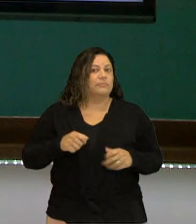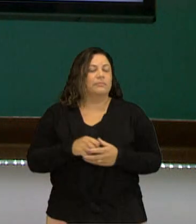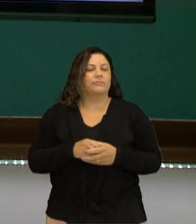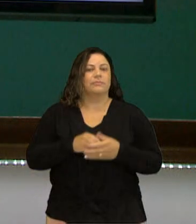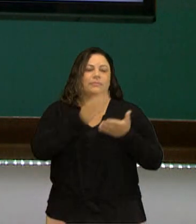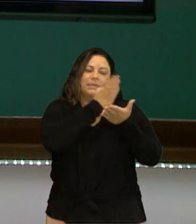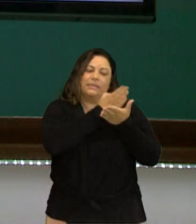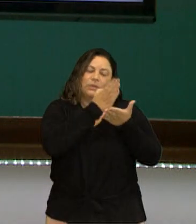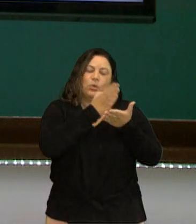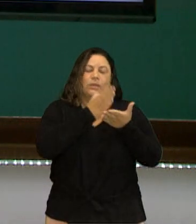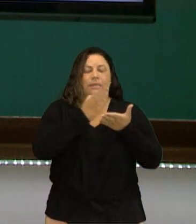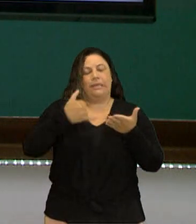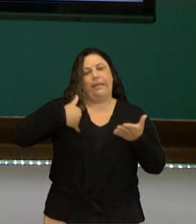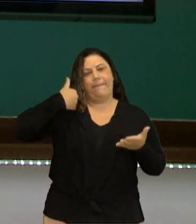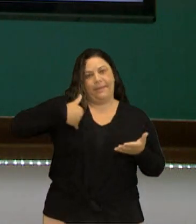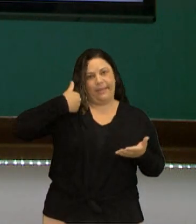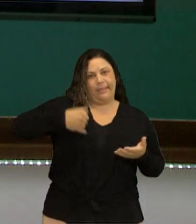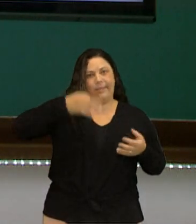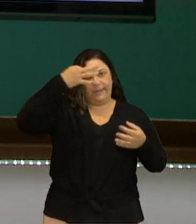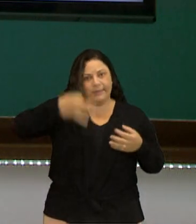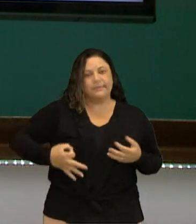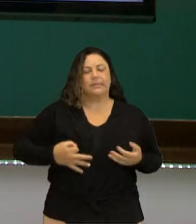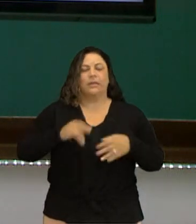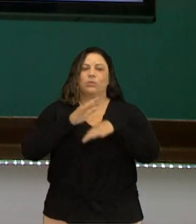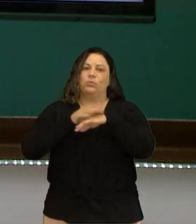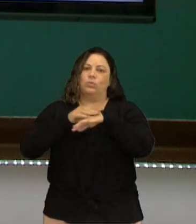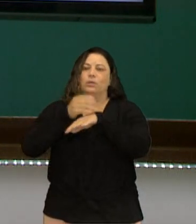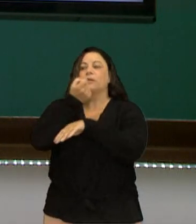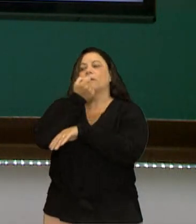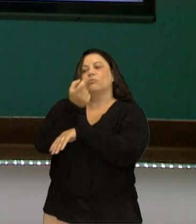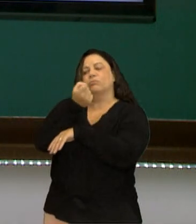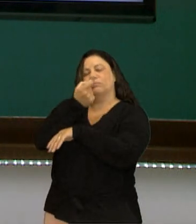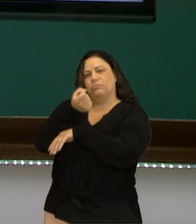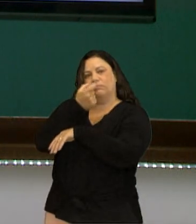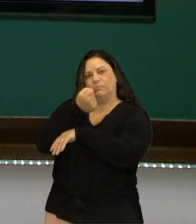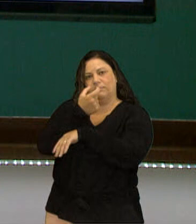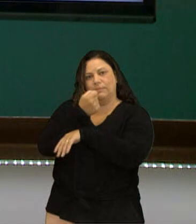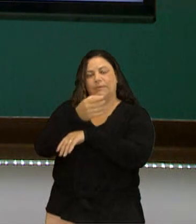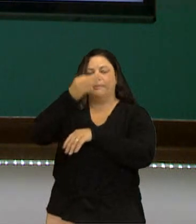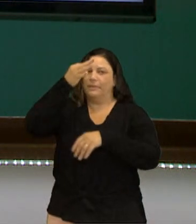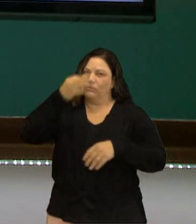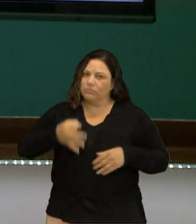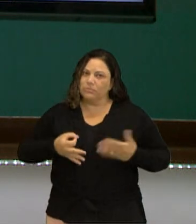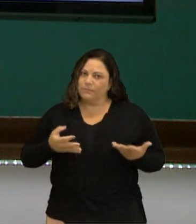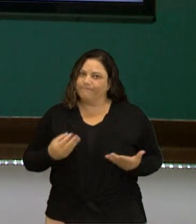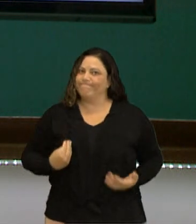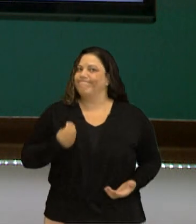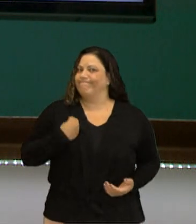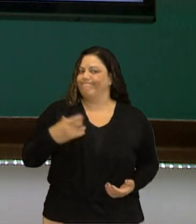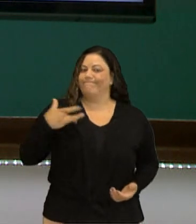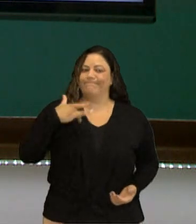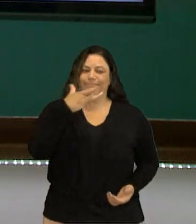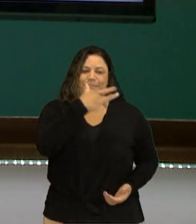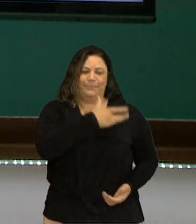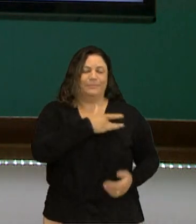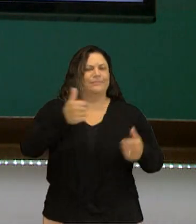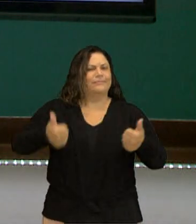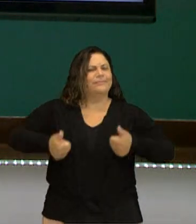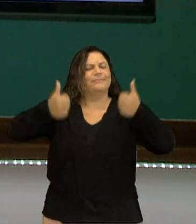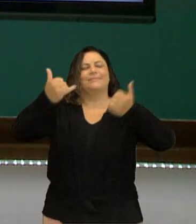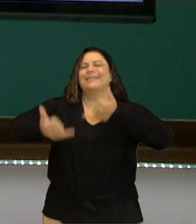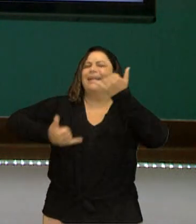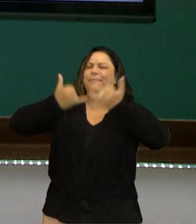agendadas para a nossa idade. E quando estamos doentes, precisamos tomar os remédios para que a gente fique o quê? Saudável, para poder